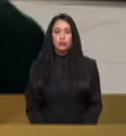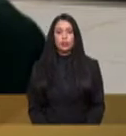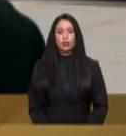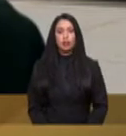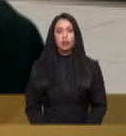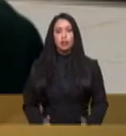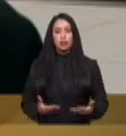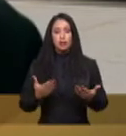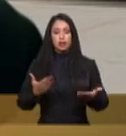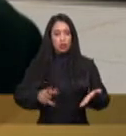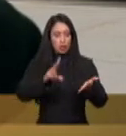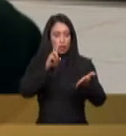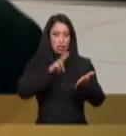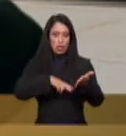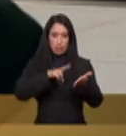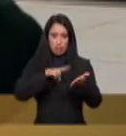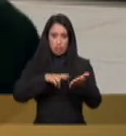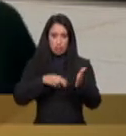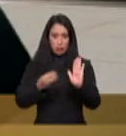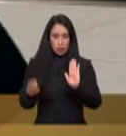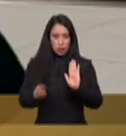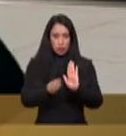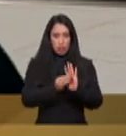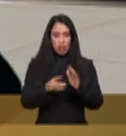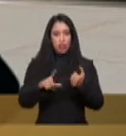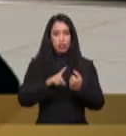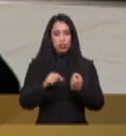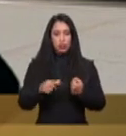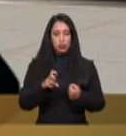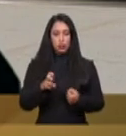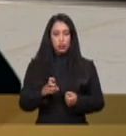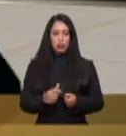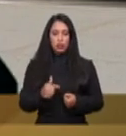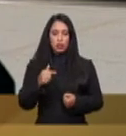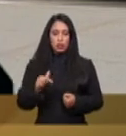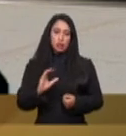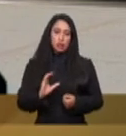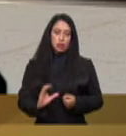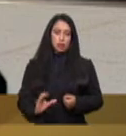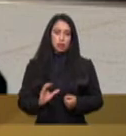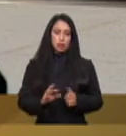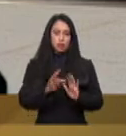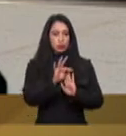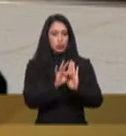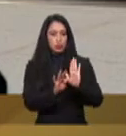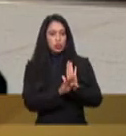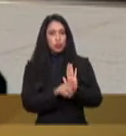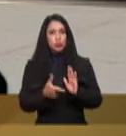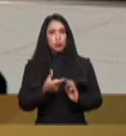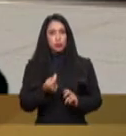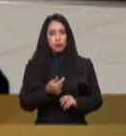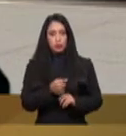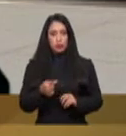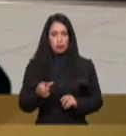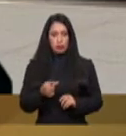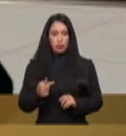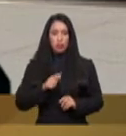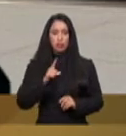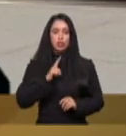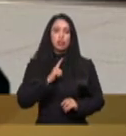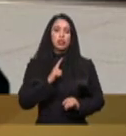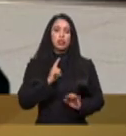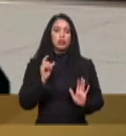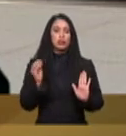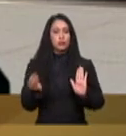Permito-me a leitura do dispositivo. Artigo 57C na redação dada em 2017 vigente e impugnada